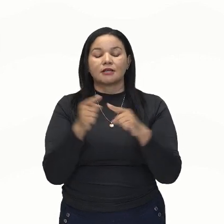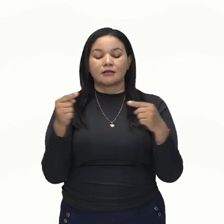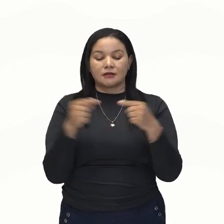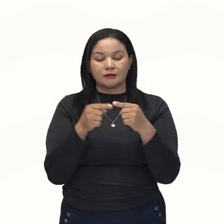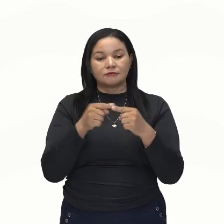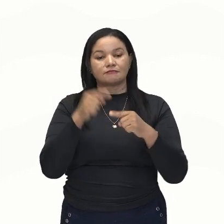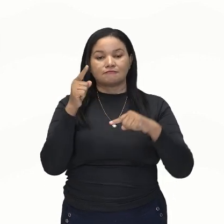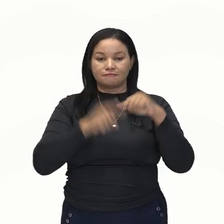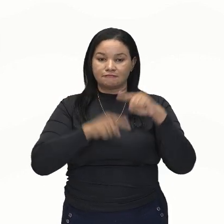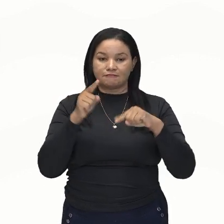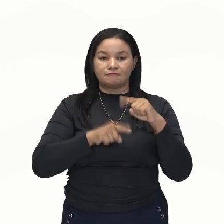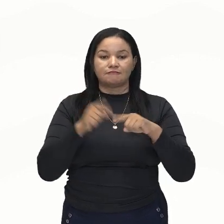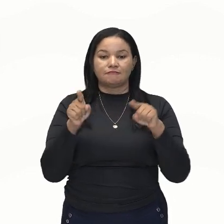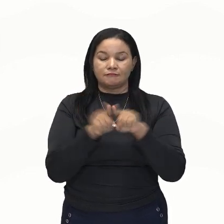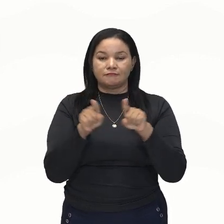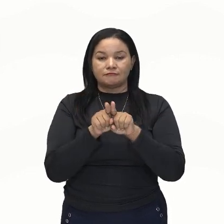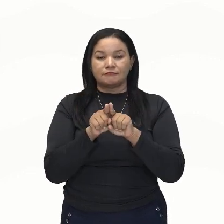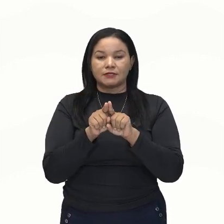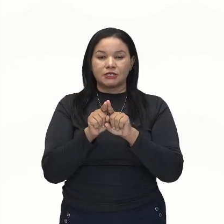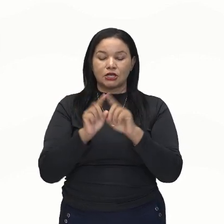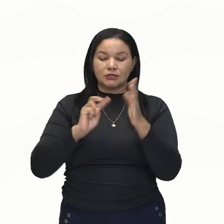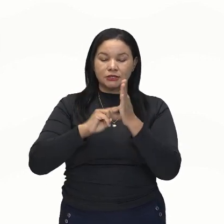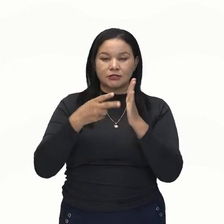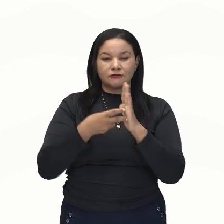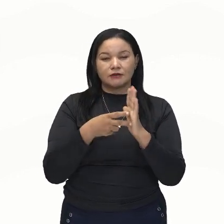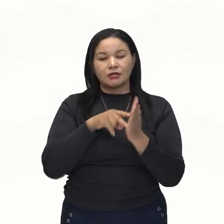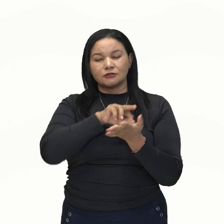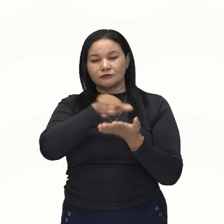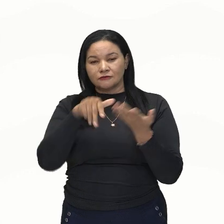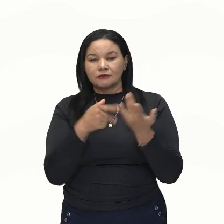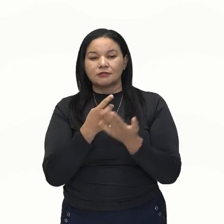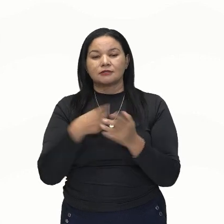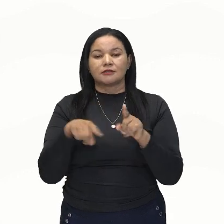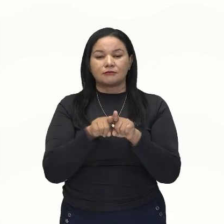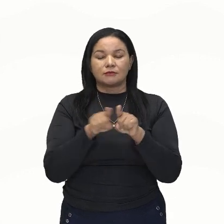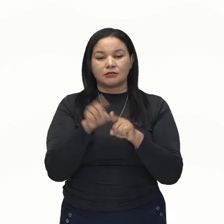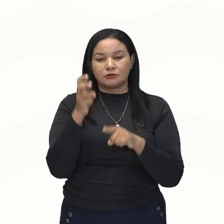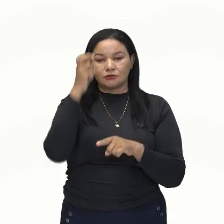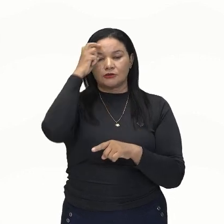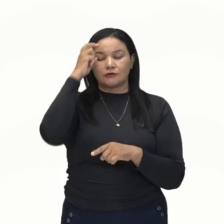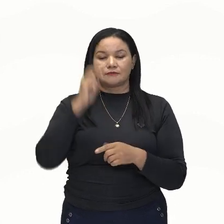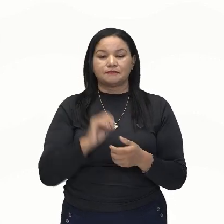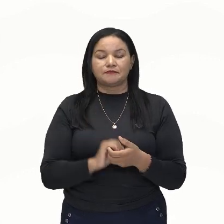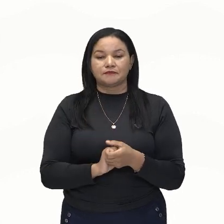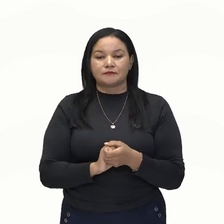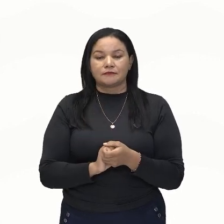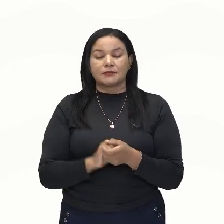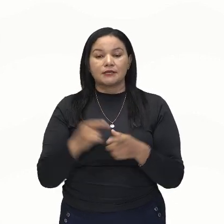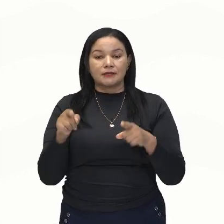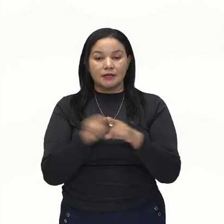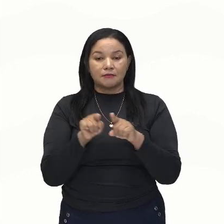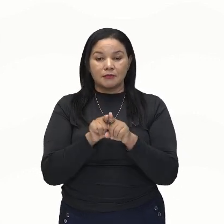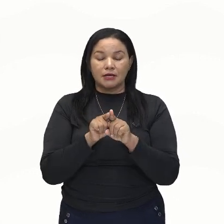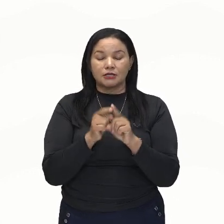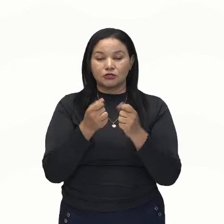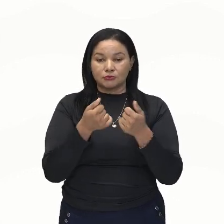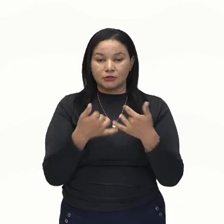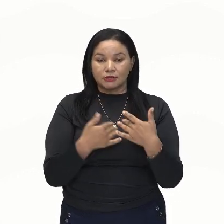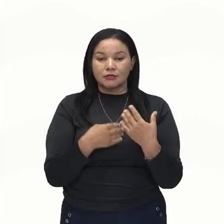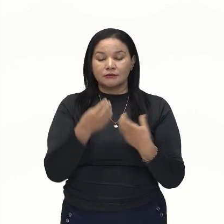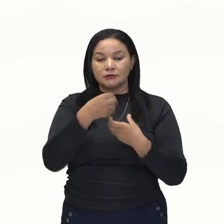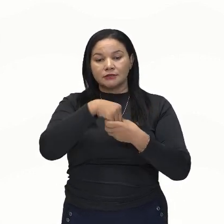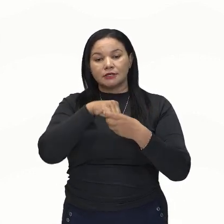um significado e uma questão histórica. E ainda nesses bens materiais, que podem